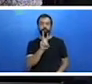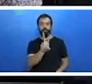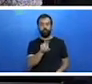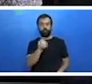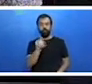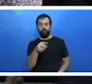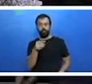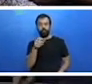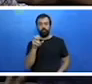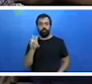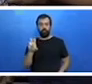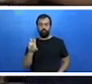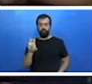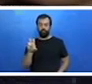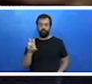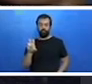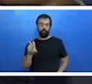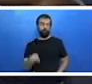2,5.